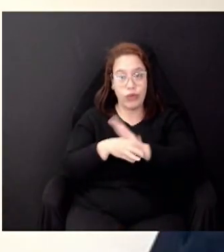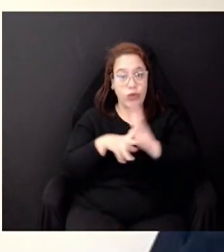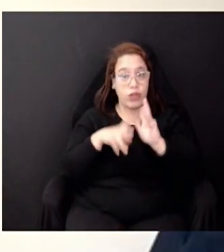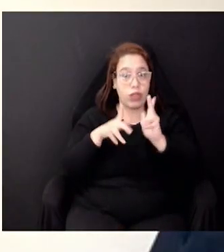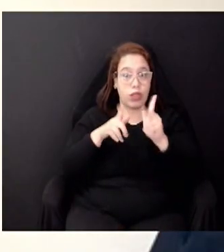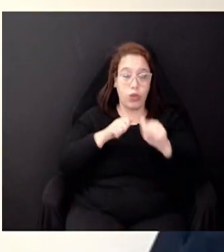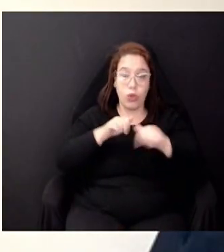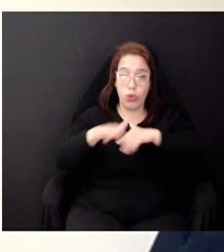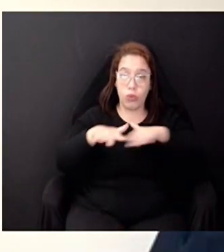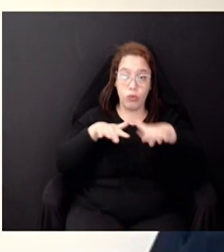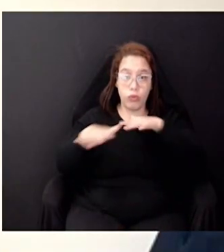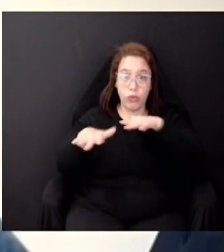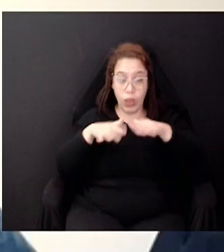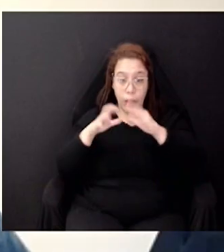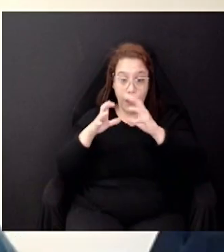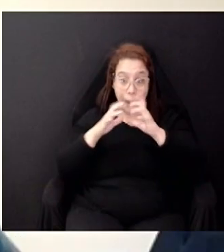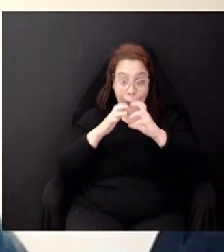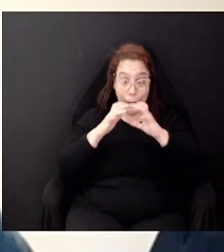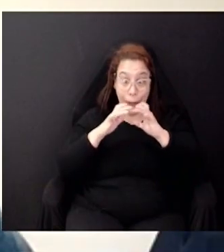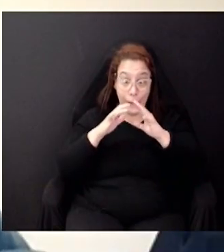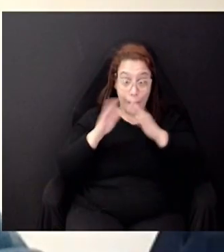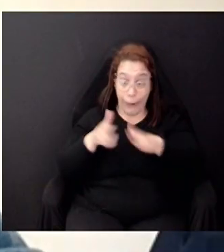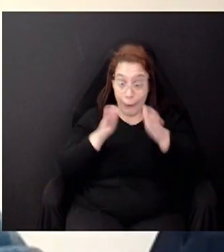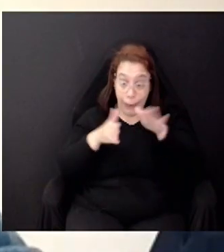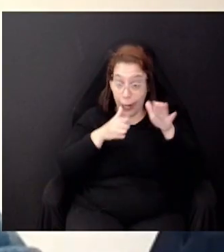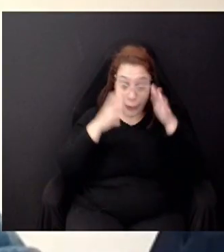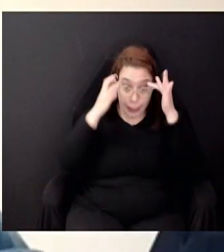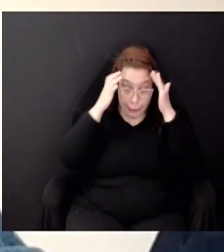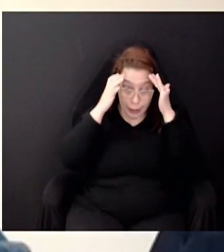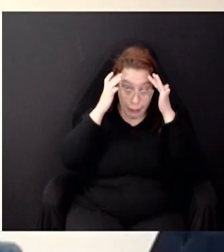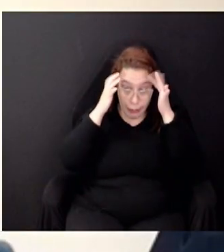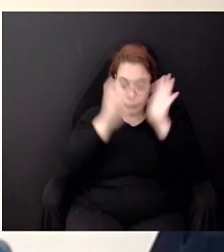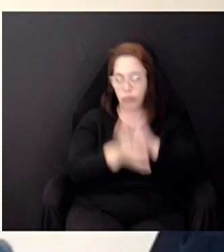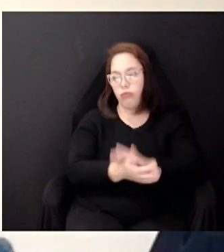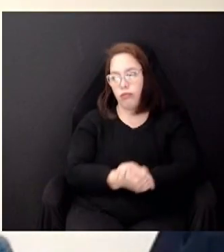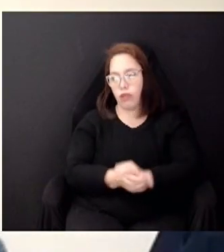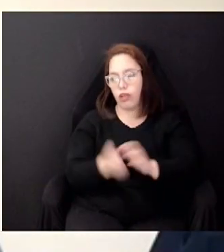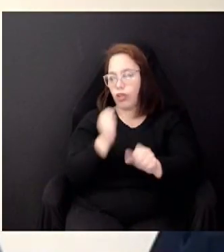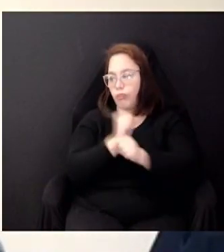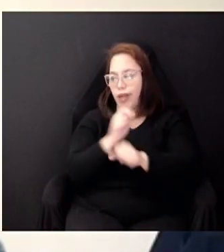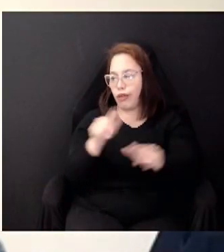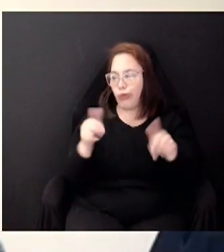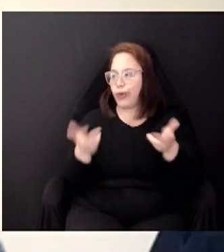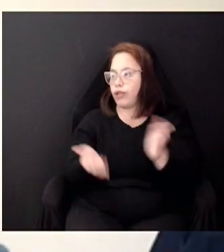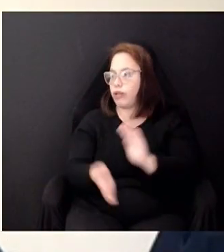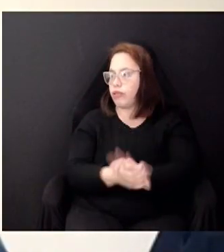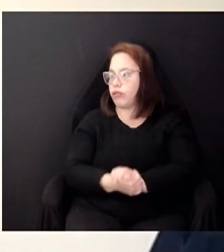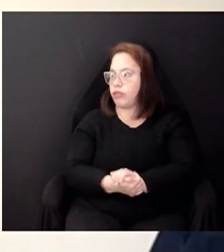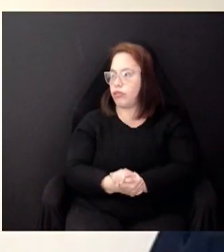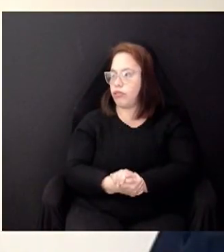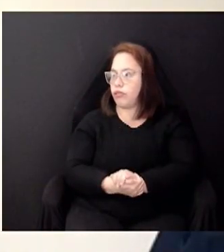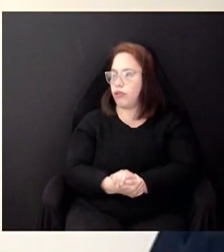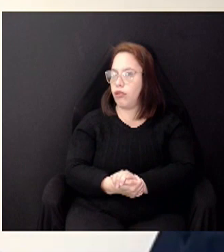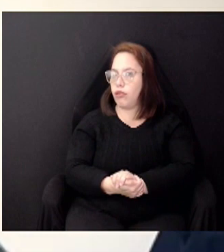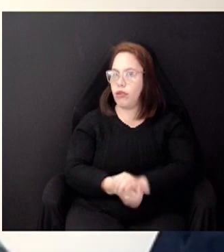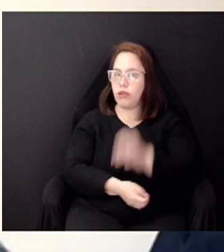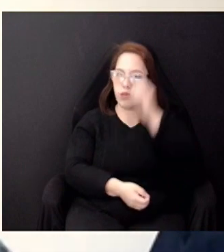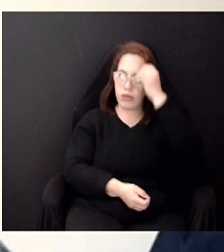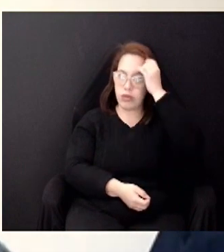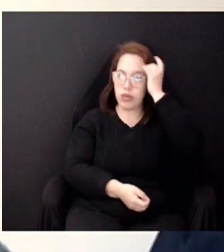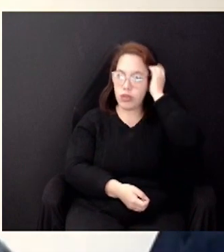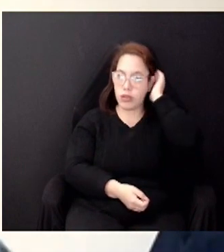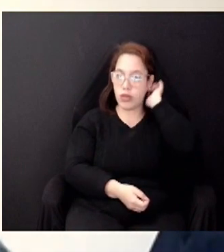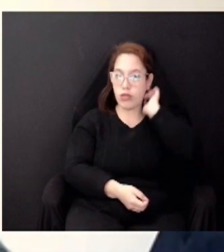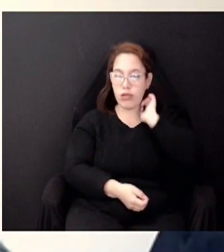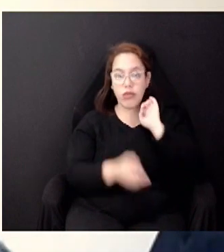sendo produzida ali na nossa cabeça, né? E começaram a surgir agora algumas nomeações,